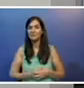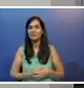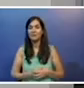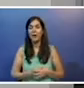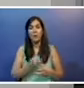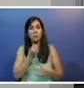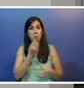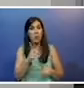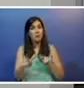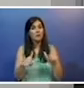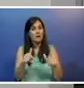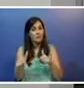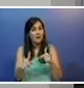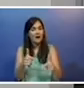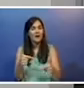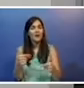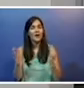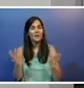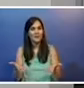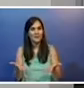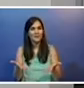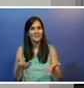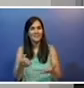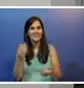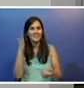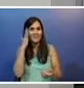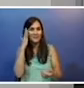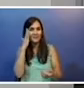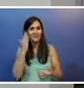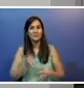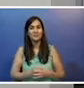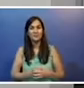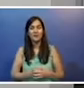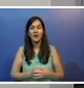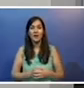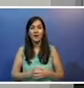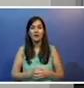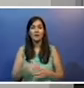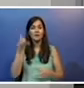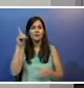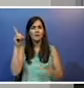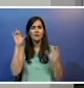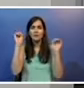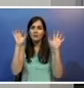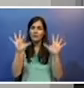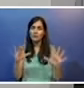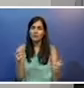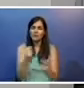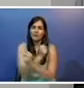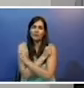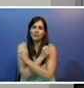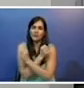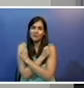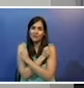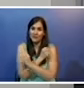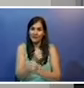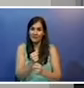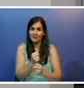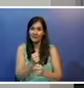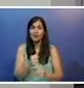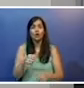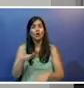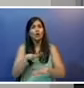trabalho nesse momento, ok? Então, fiquem com Deus, um forte abraço, contem